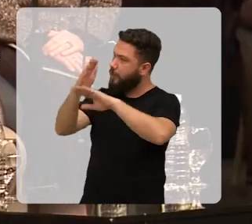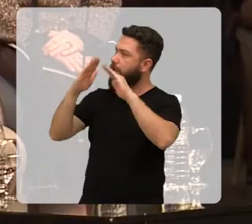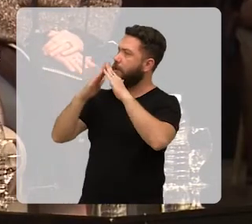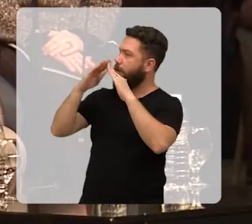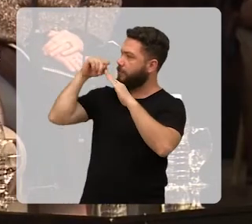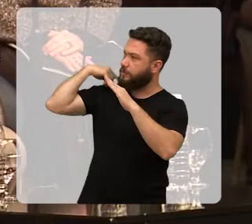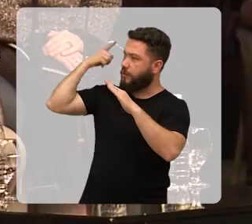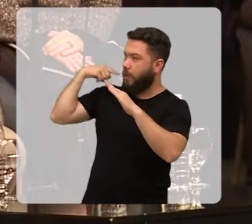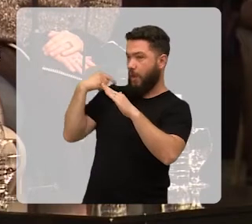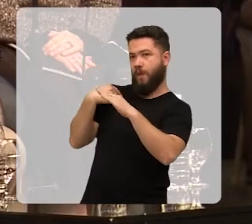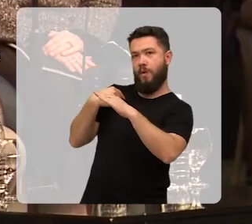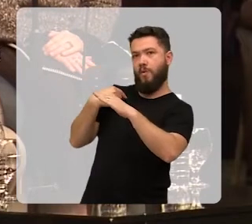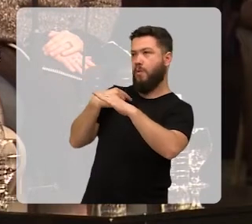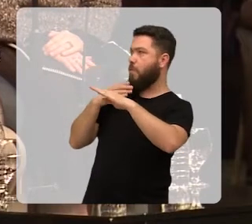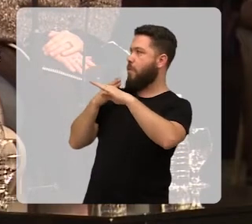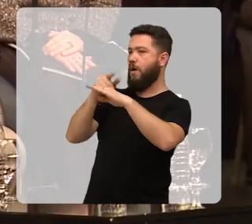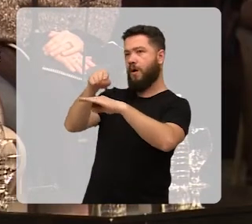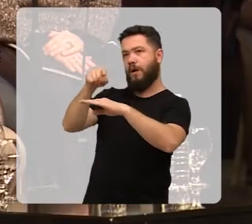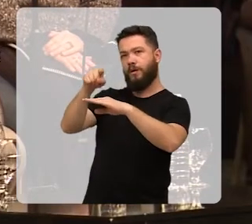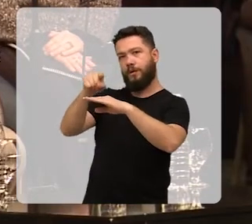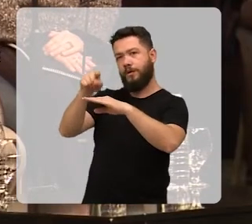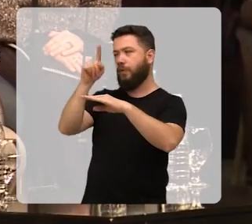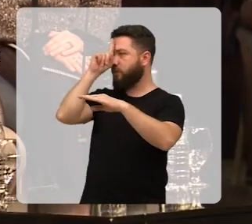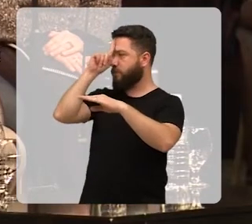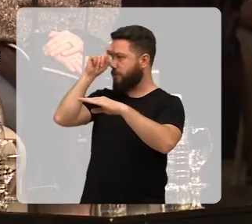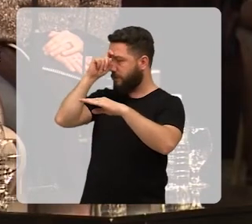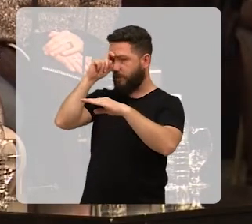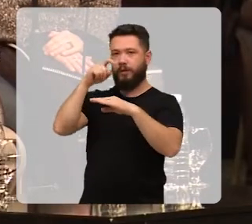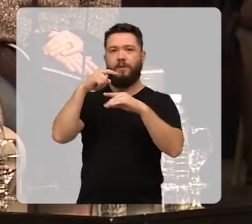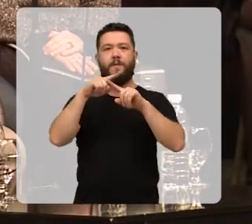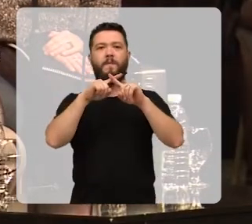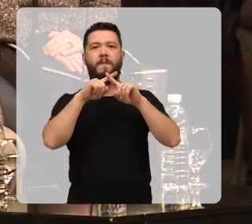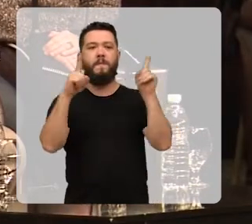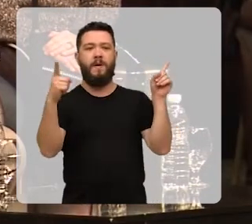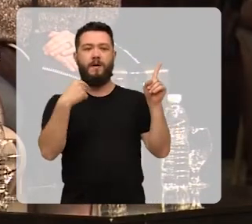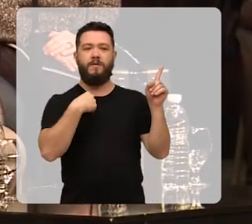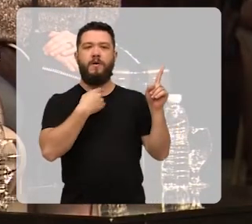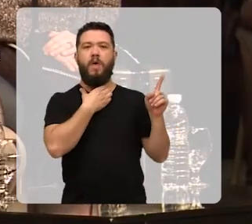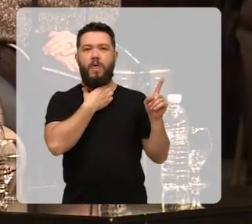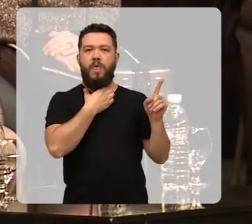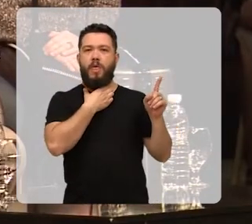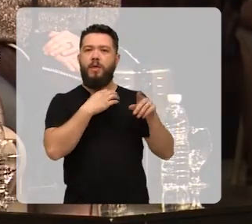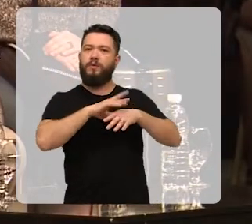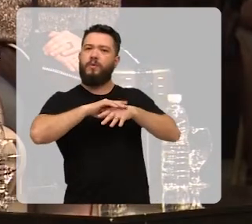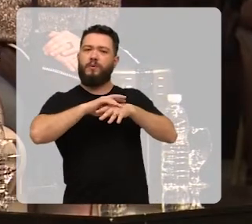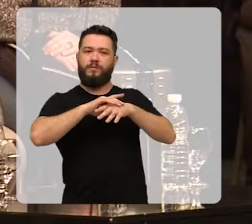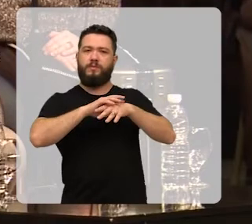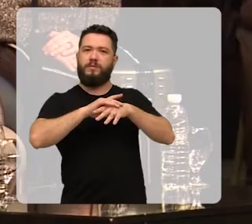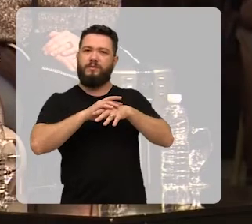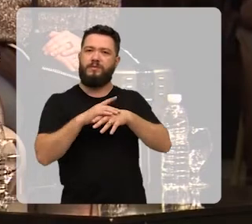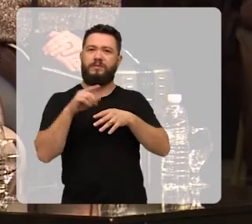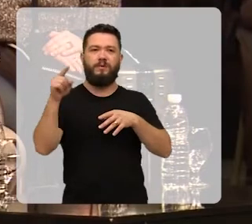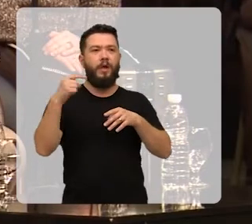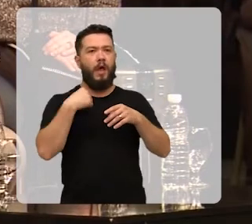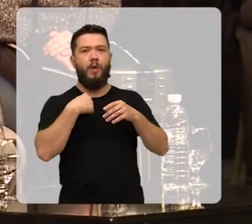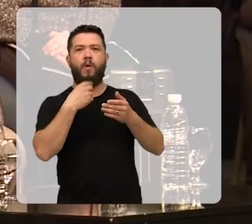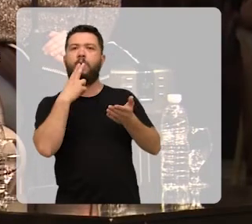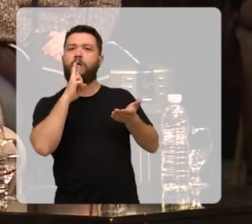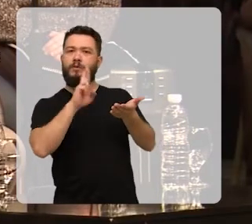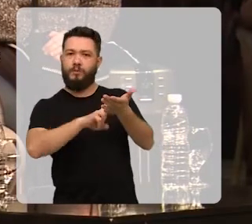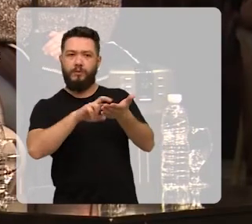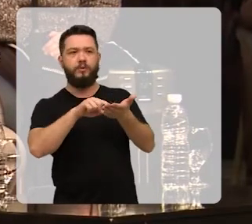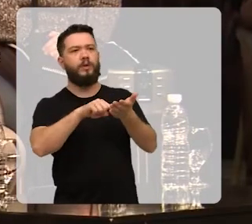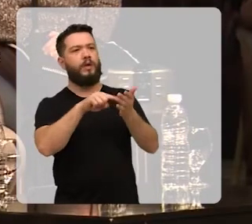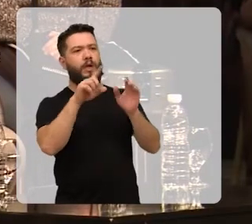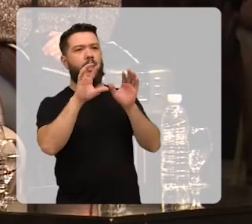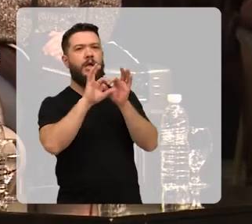estava me recuperando de tuberculose contraído no campo. Respondi que visitas eram permitidas e que no meu lado